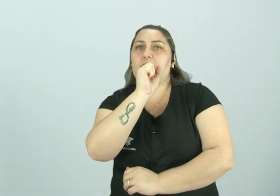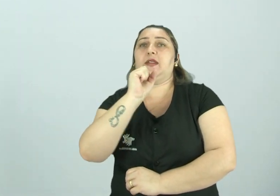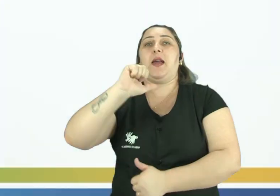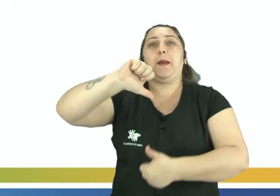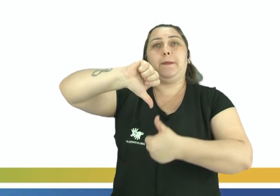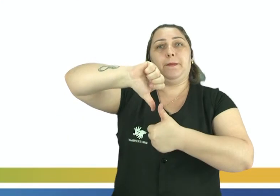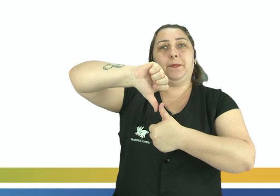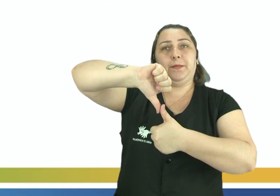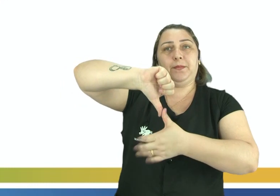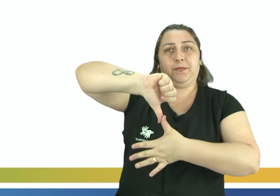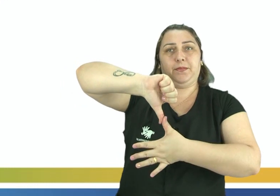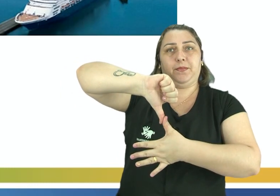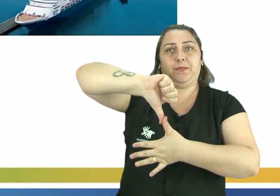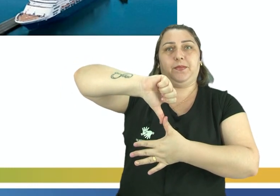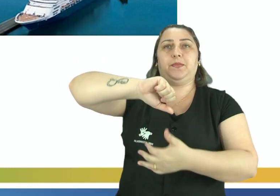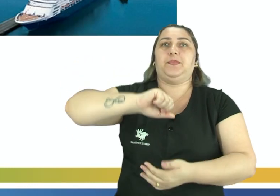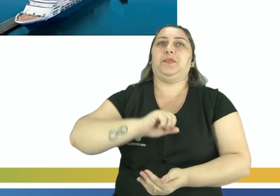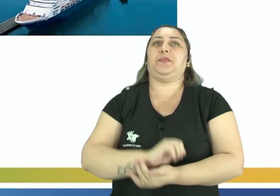Sul.